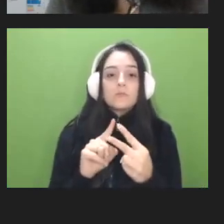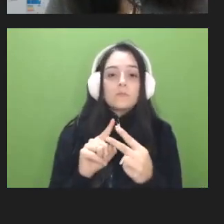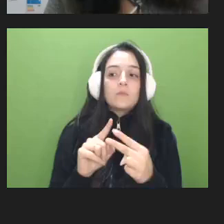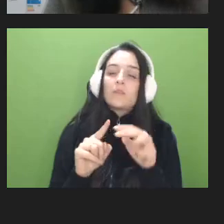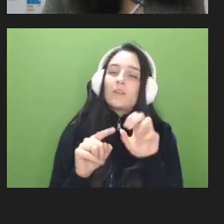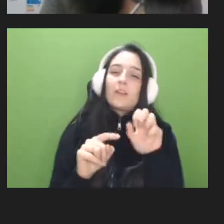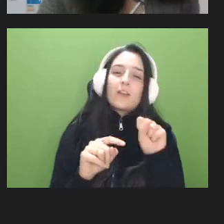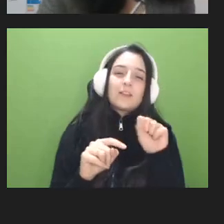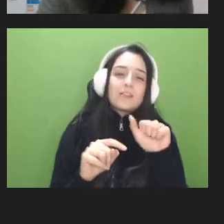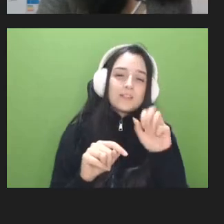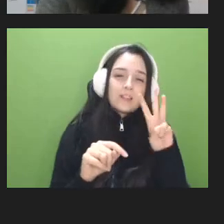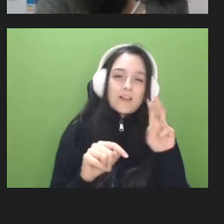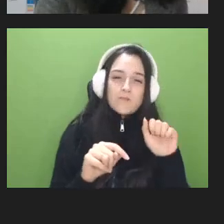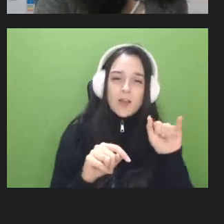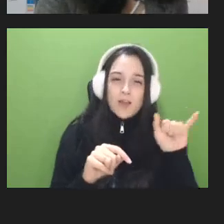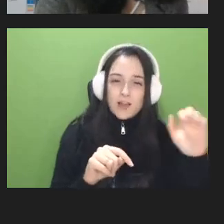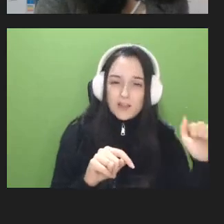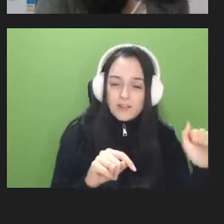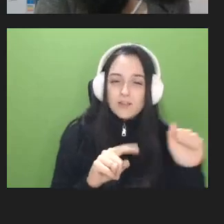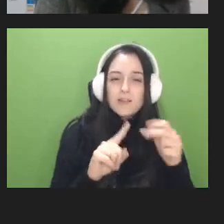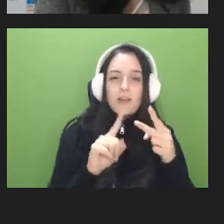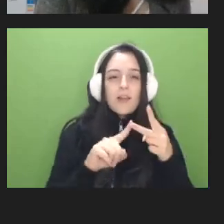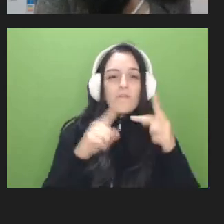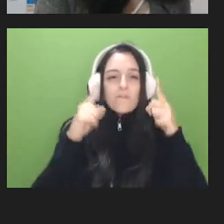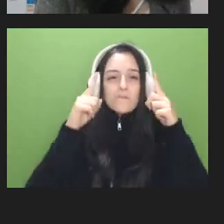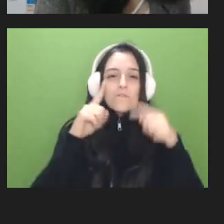Spinoza, Vygotsky.